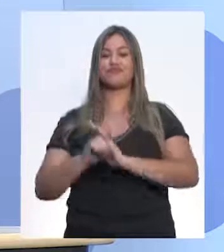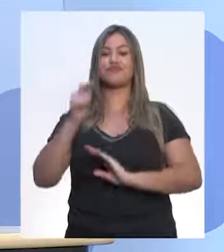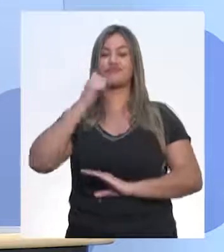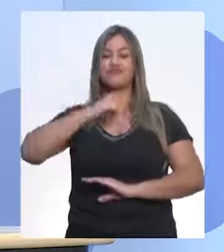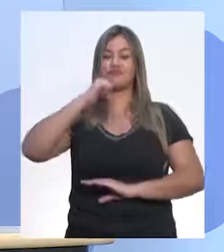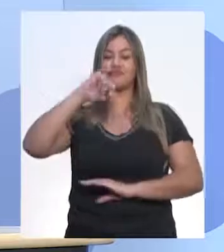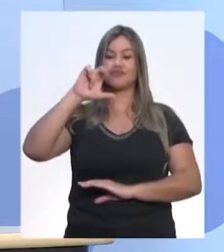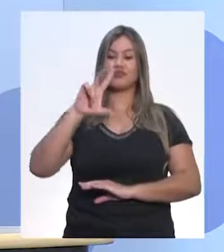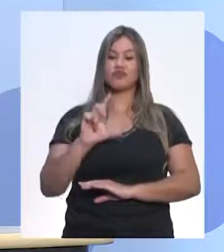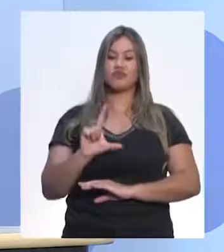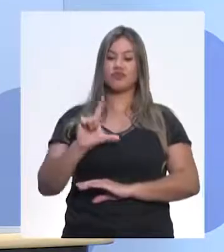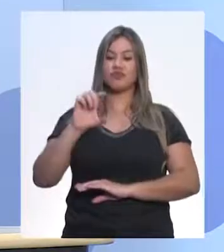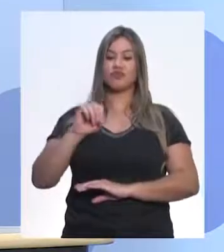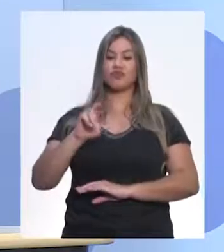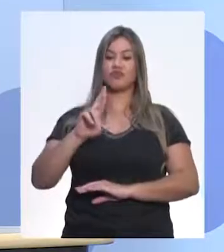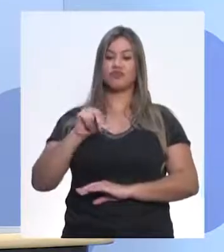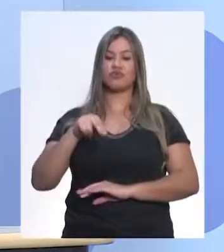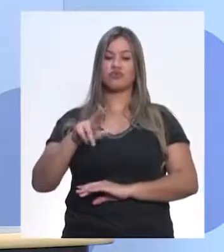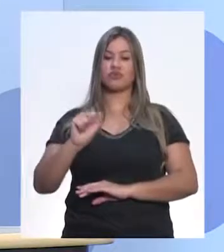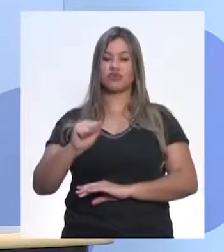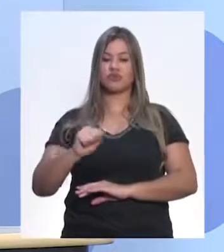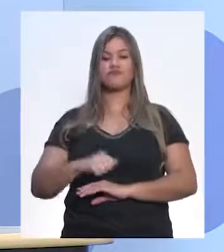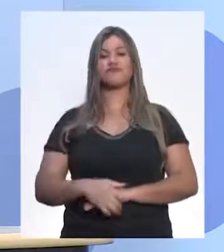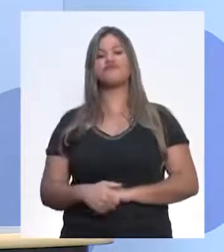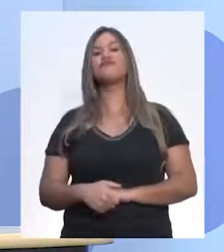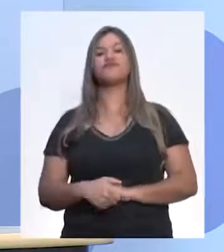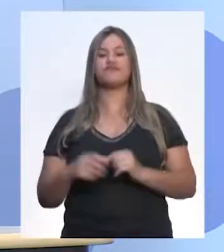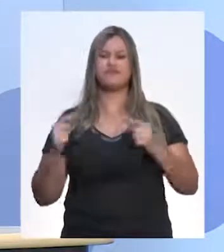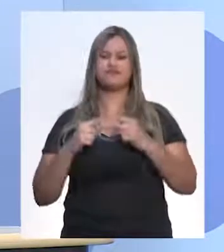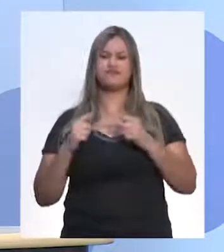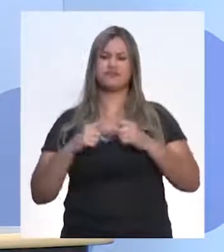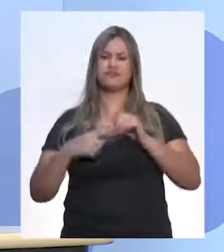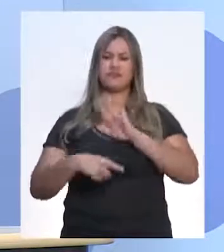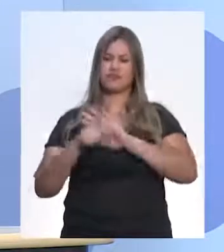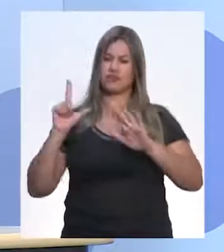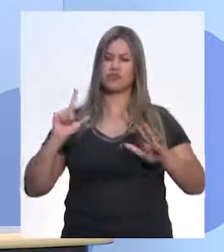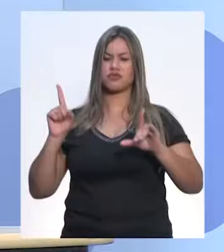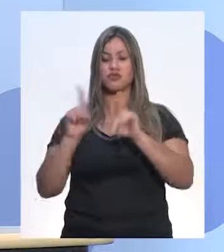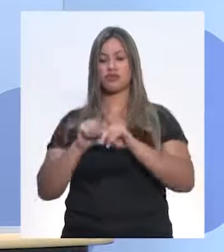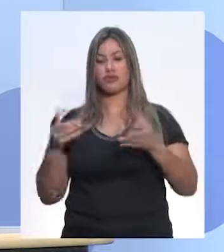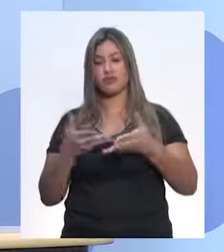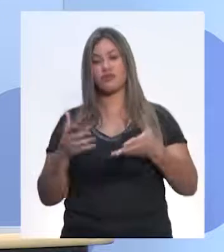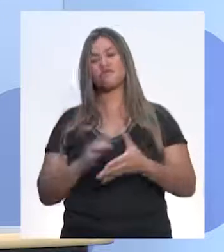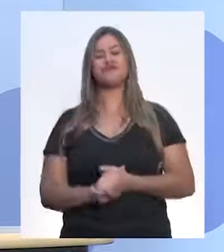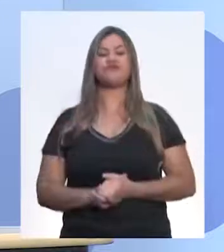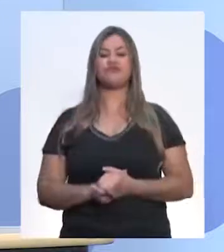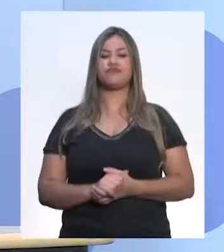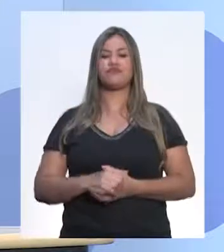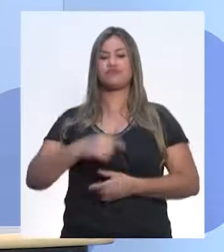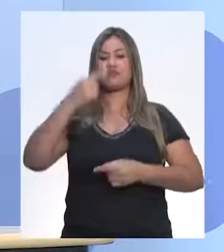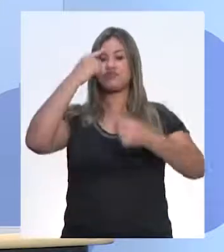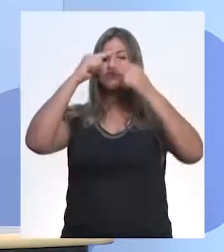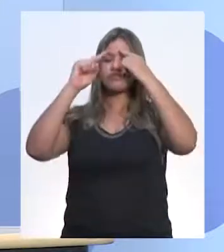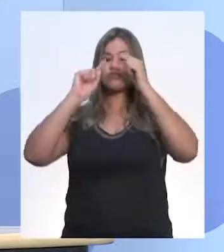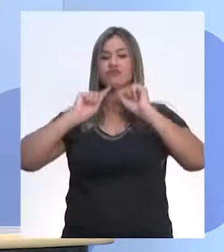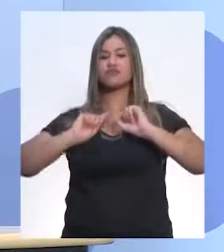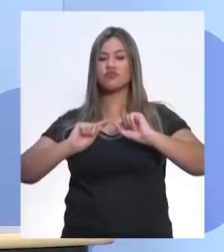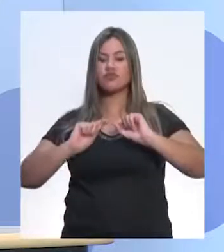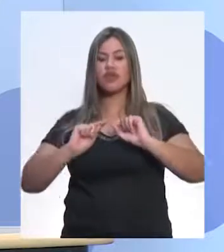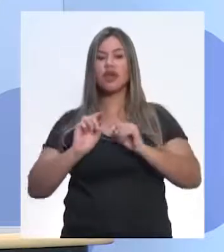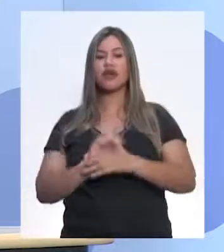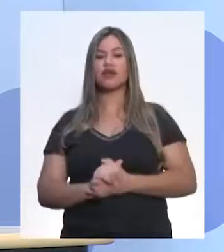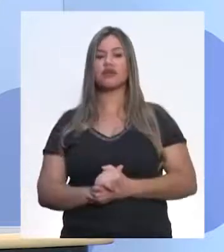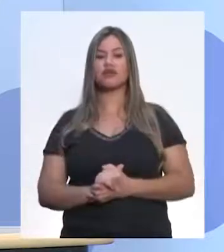Ela colocou assim, relacionada à anterior, acredito que vale até para essa também. Ela colocou assim, tem uma dúvida. Tem como